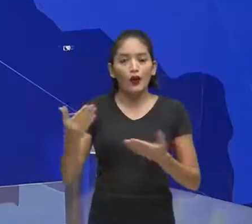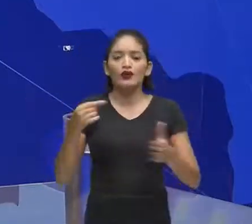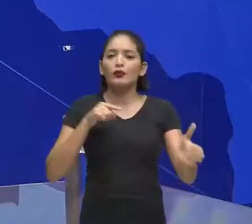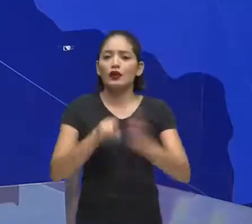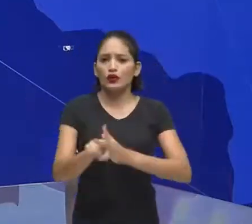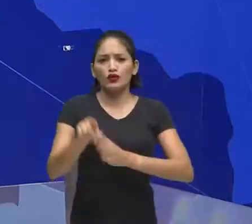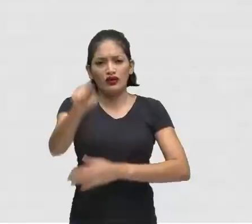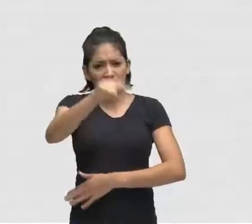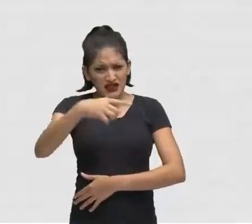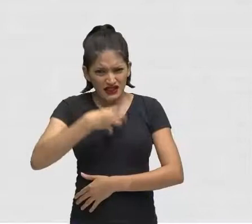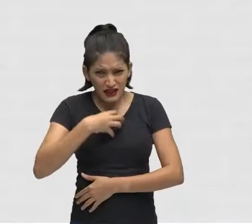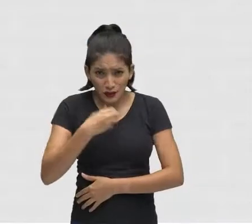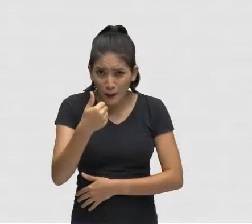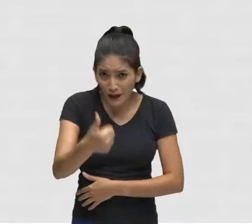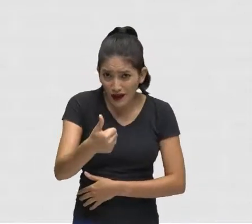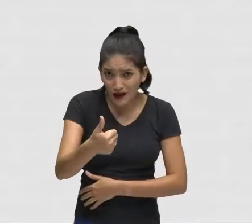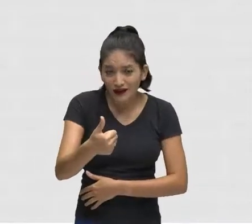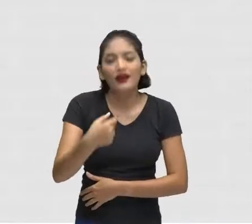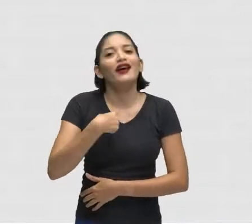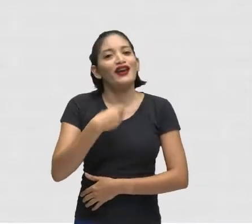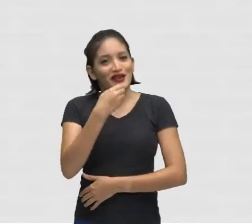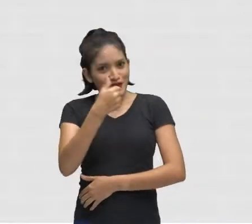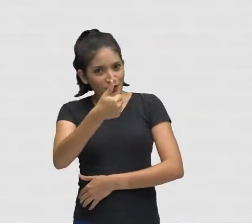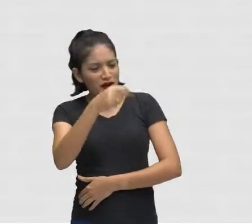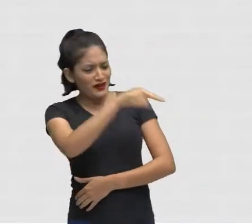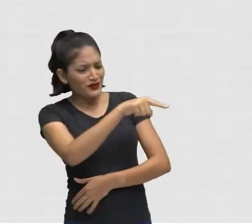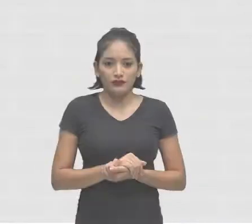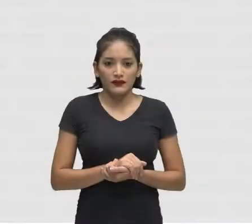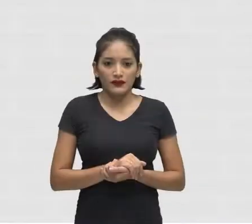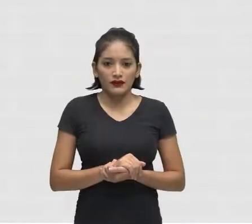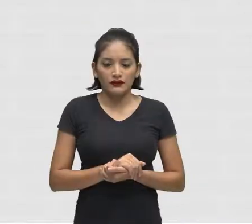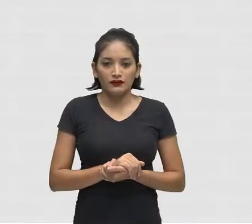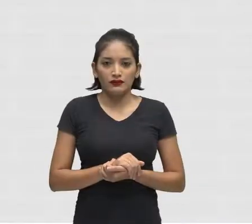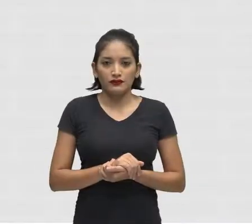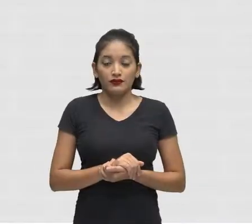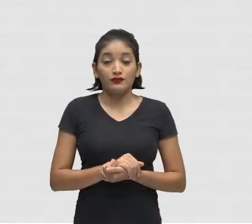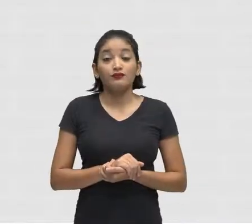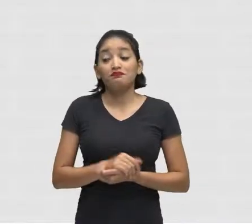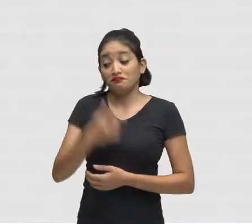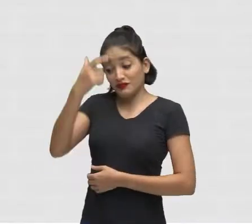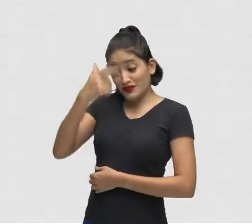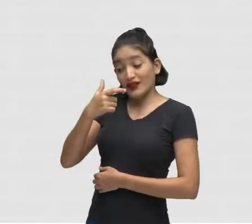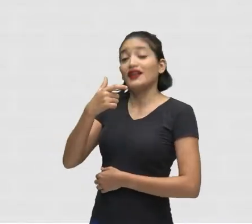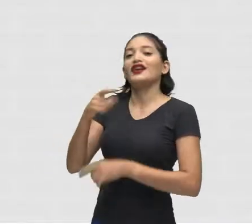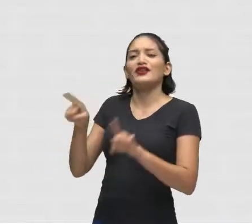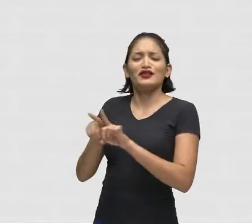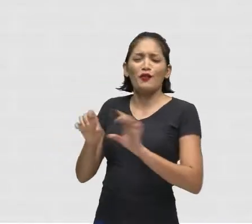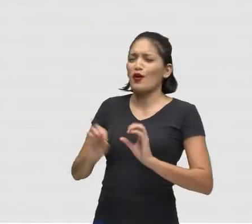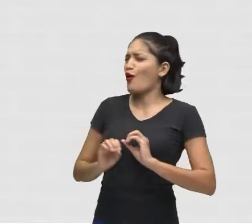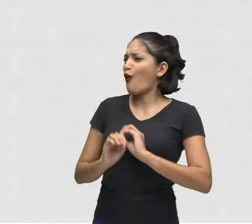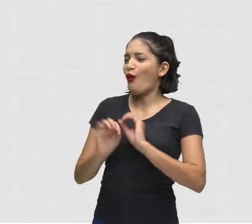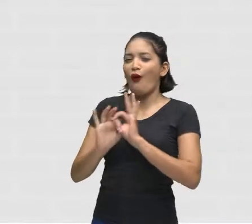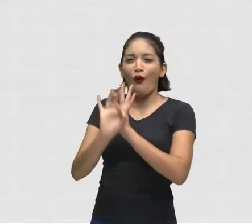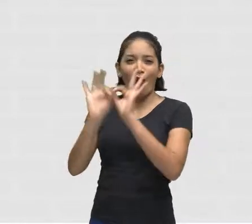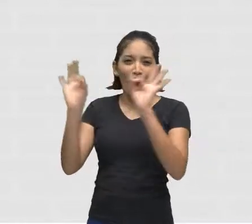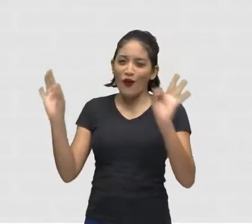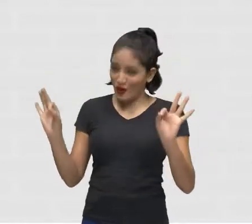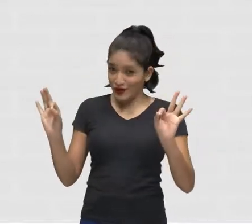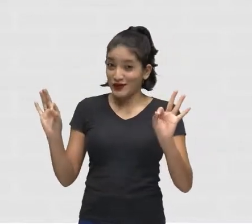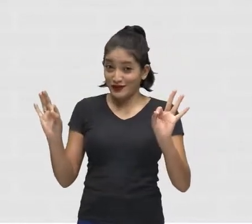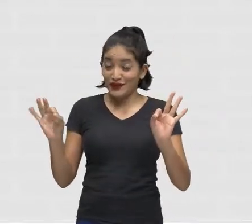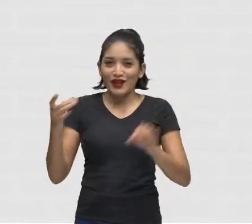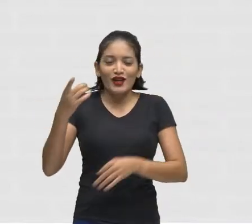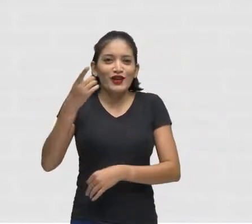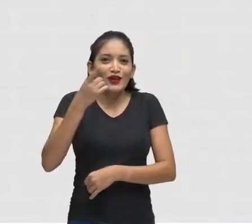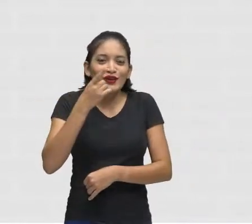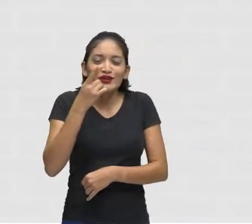que você está se sentindo? Eu estou muito bem. E você, Adriana, está bem? Eu, Afonso, eu estou ótima. O dia